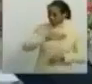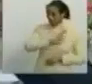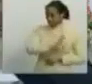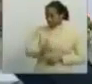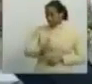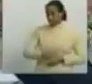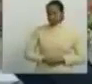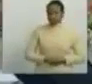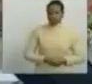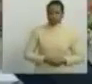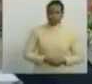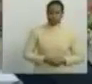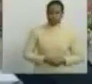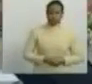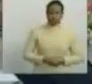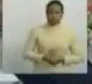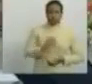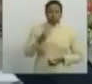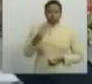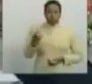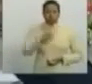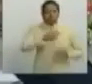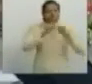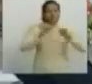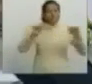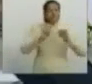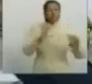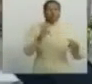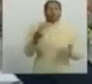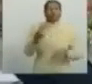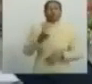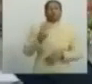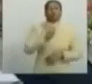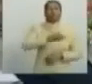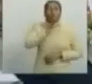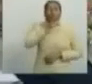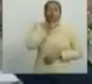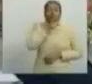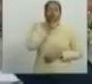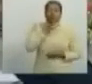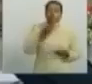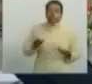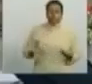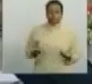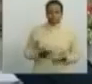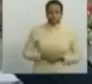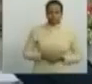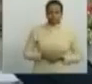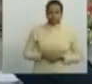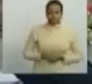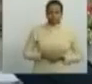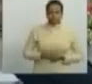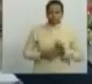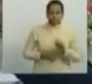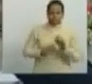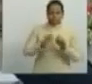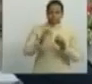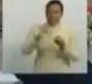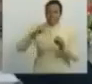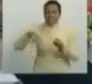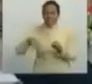Ou nós nos pronunciamos ou não. Que o seu sim seja sim, que seu não seja